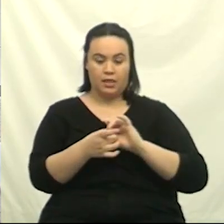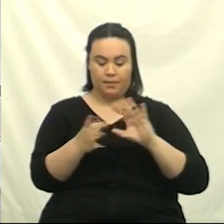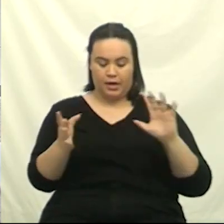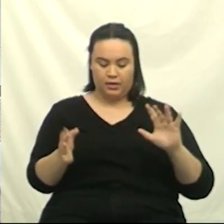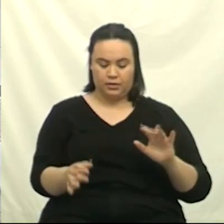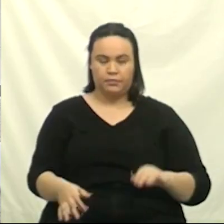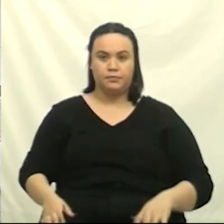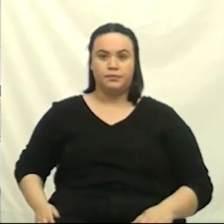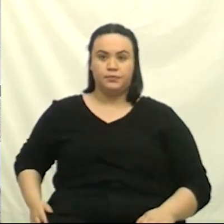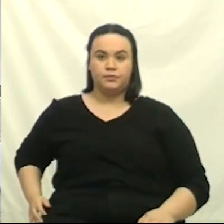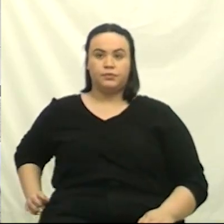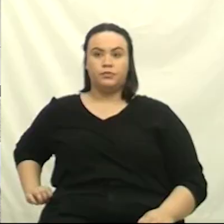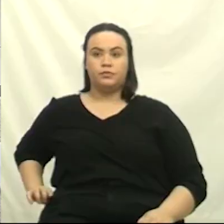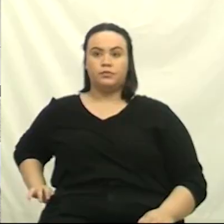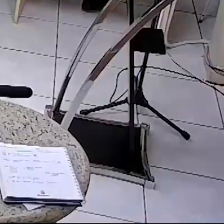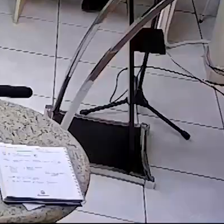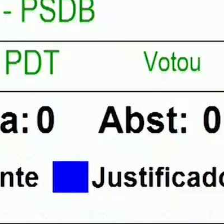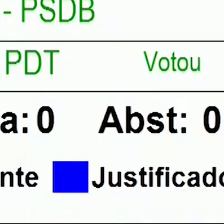liberada